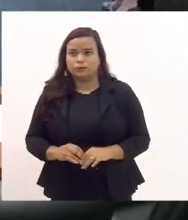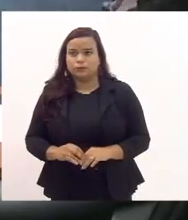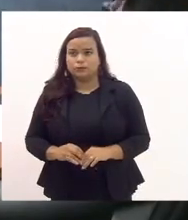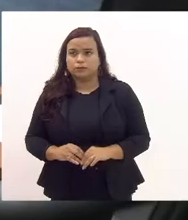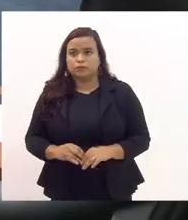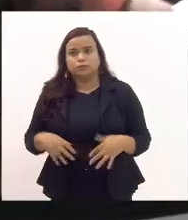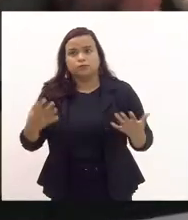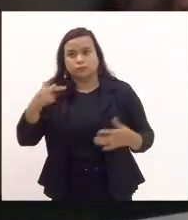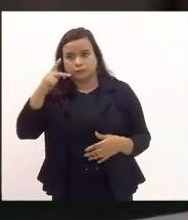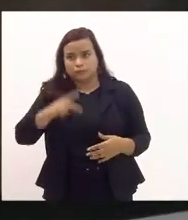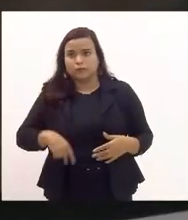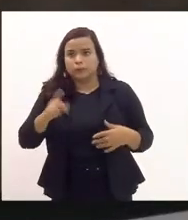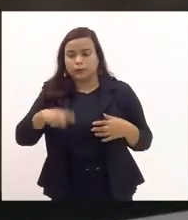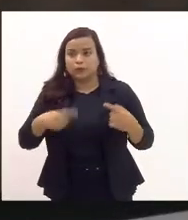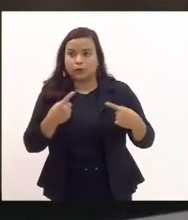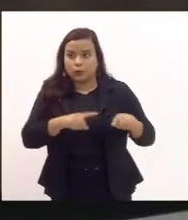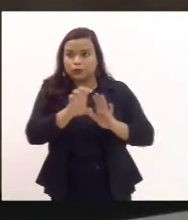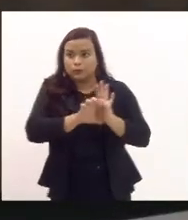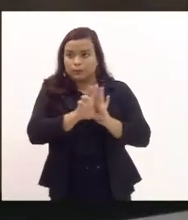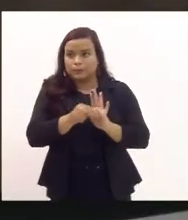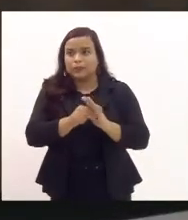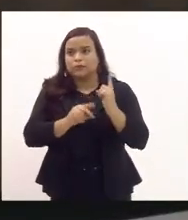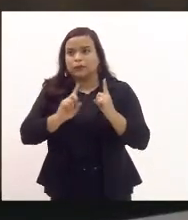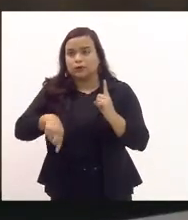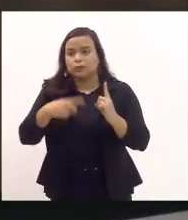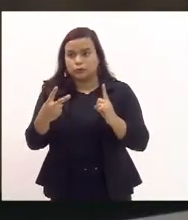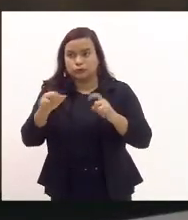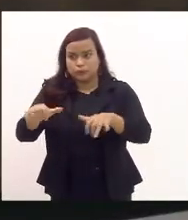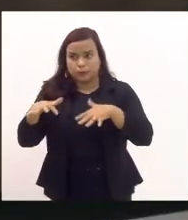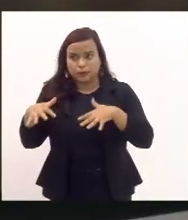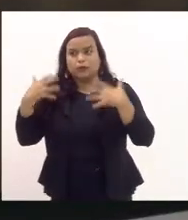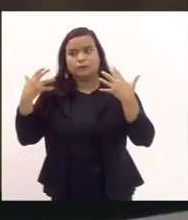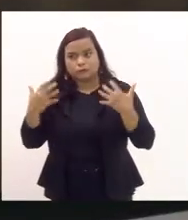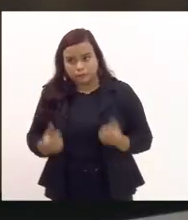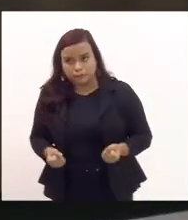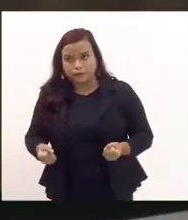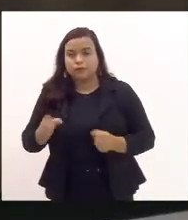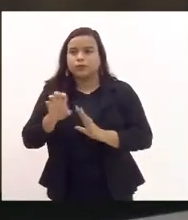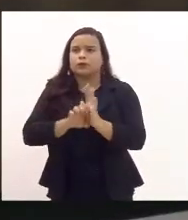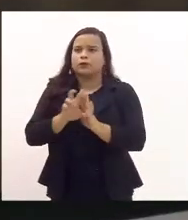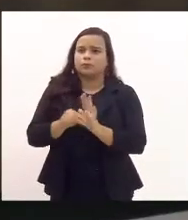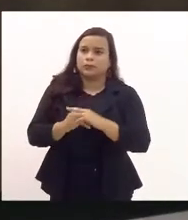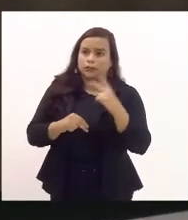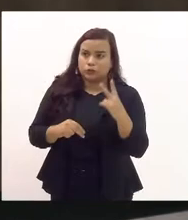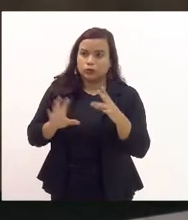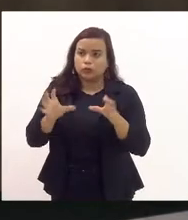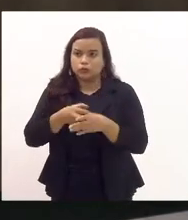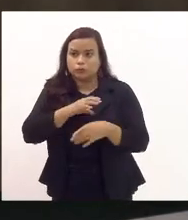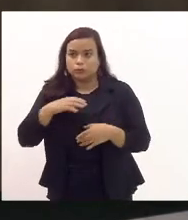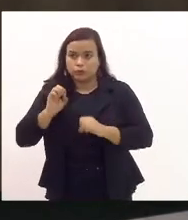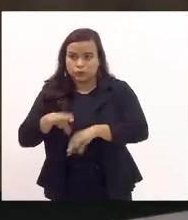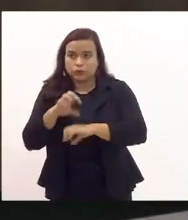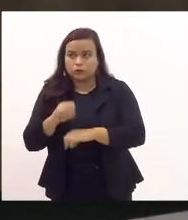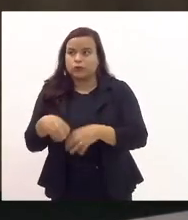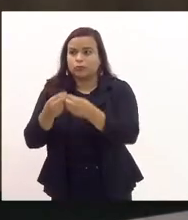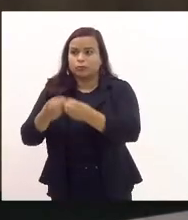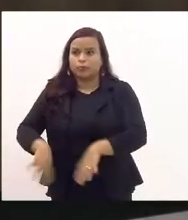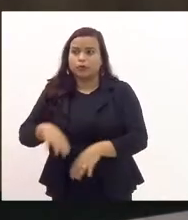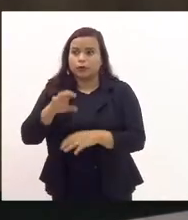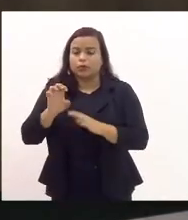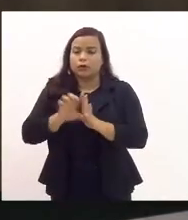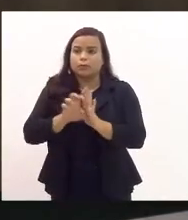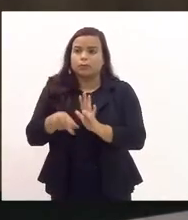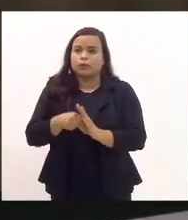o seu presidente é contrário às emendas 1 e 2 de plenário favorável à emenda dois da comissão de educação predicados emendas